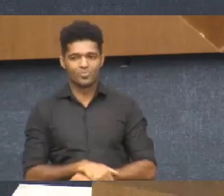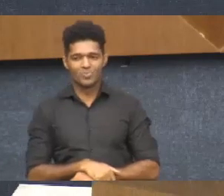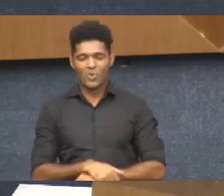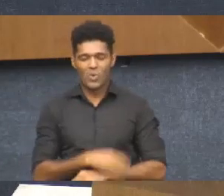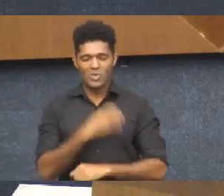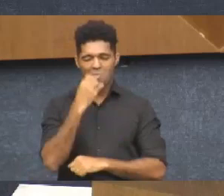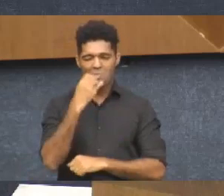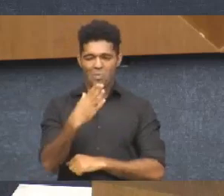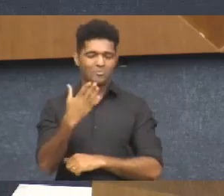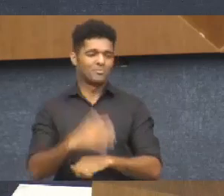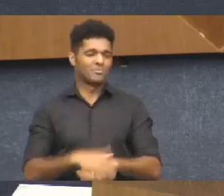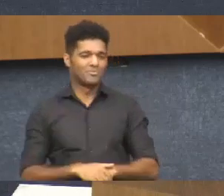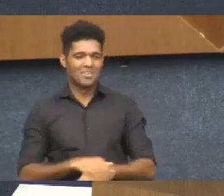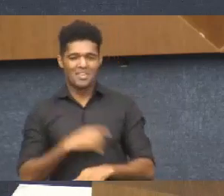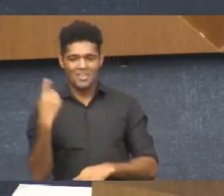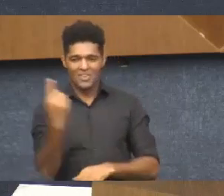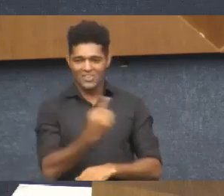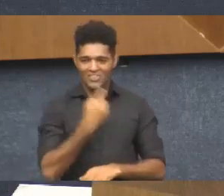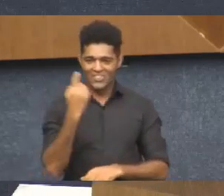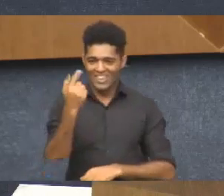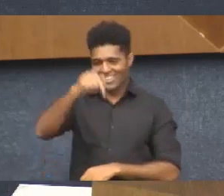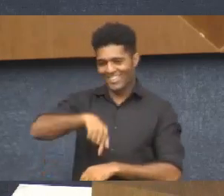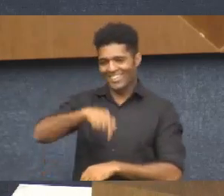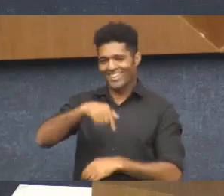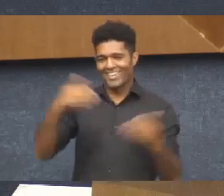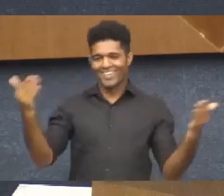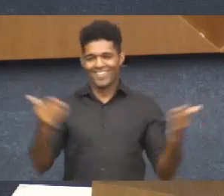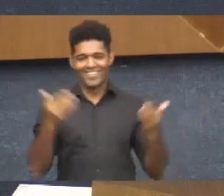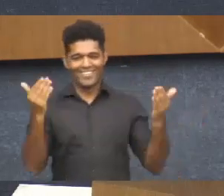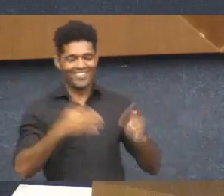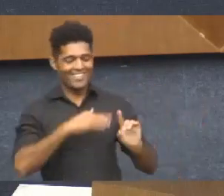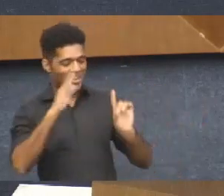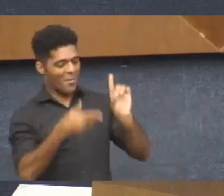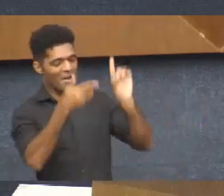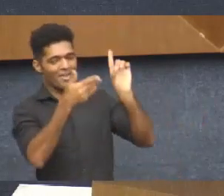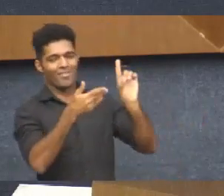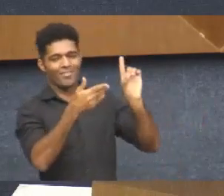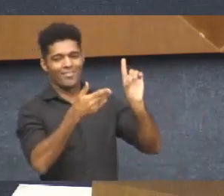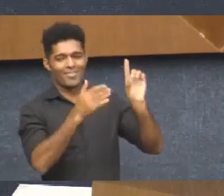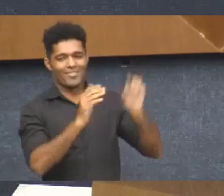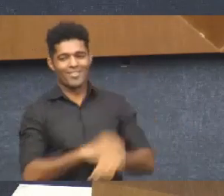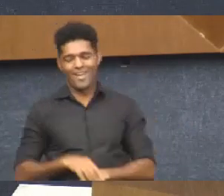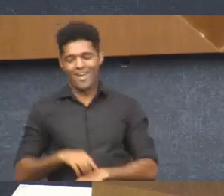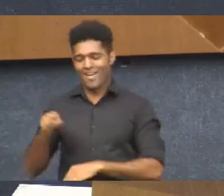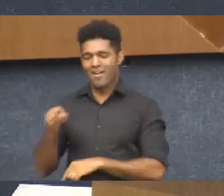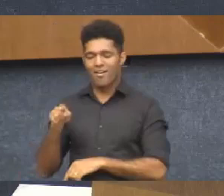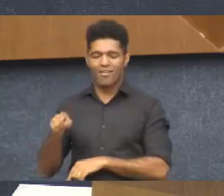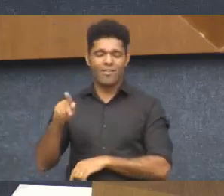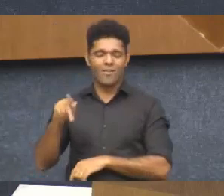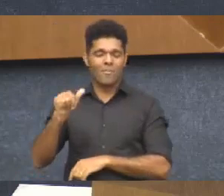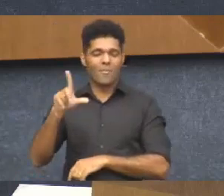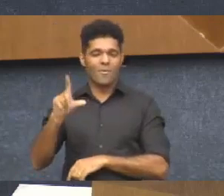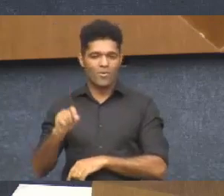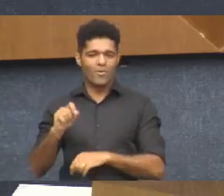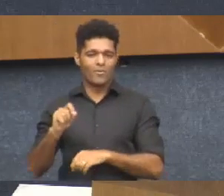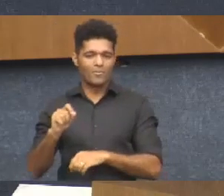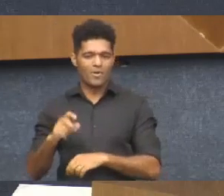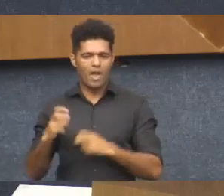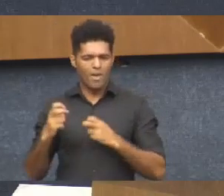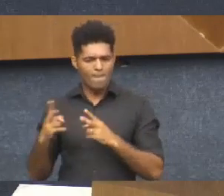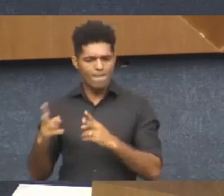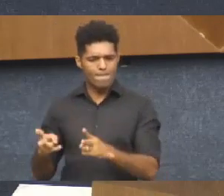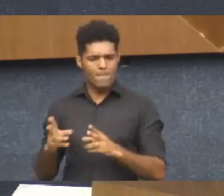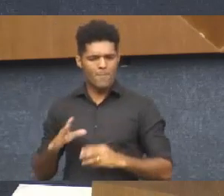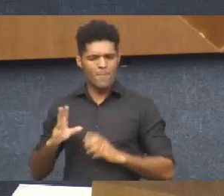trembão sou... Hoje nós estamos aqui para fazer uma homenagem daquelas ao senhor Paulo Araújo, que merece muito